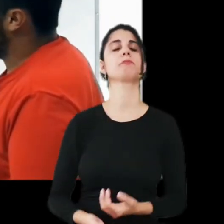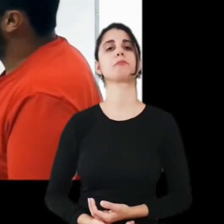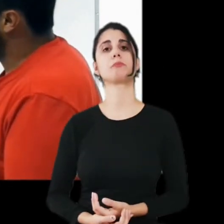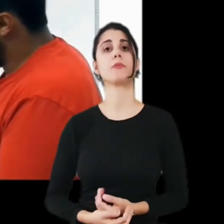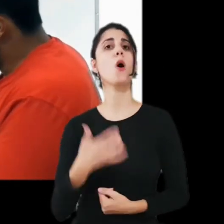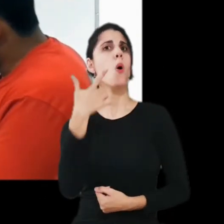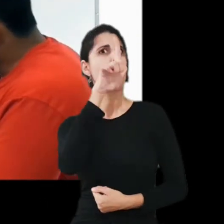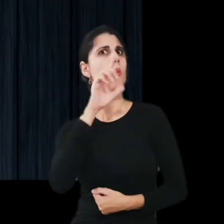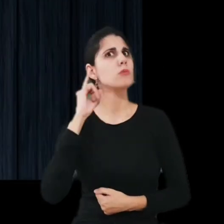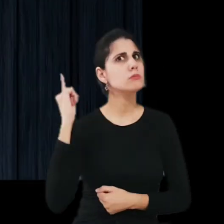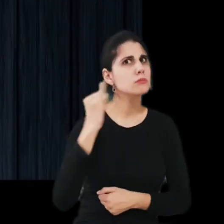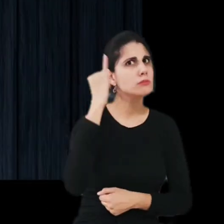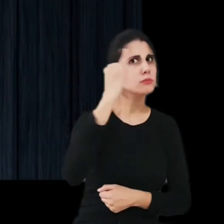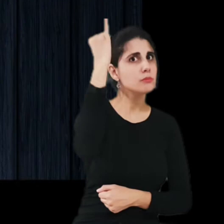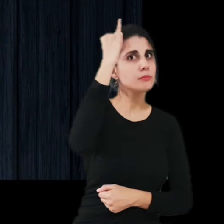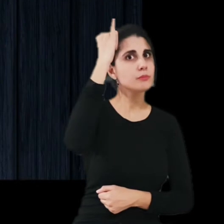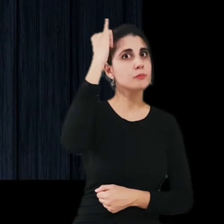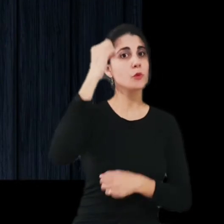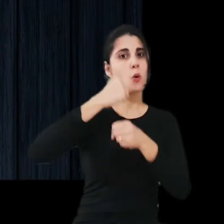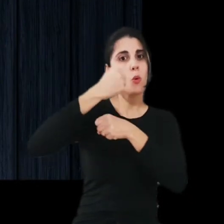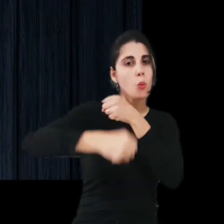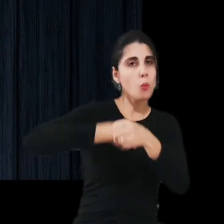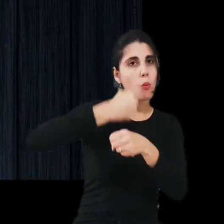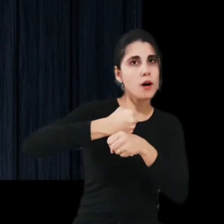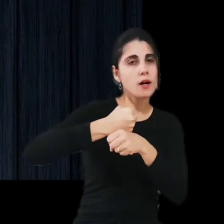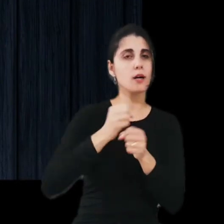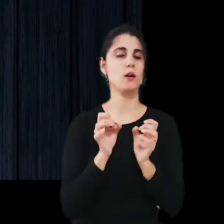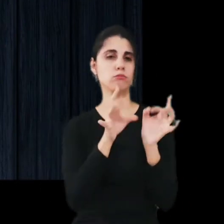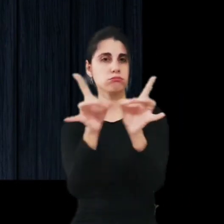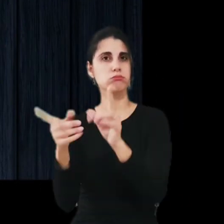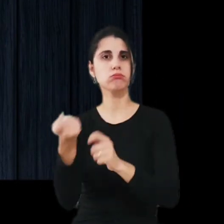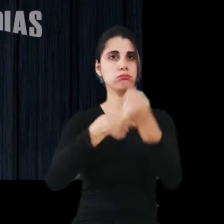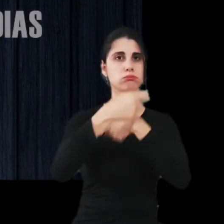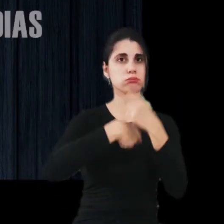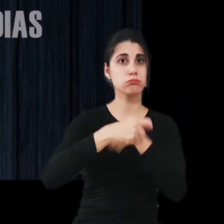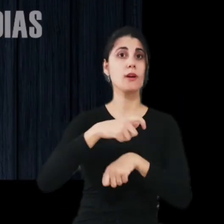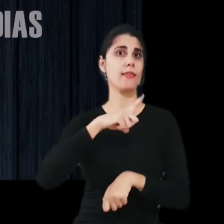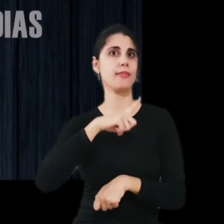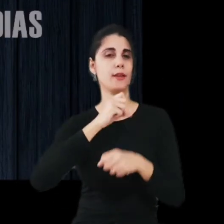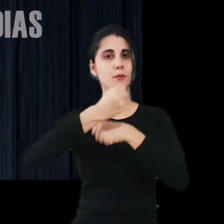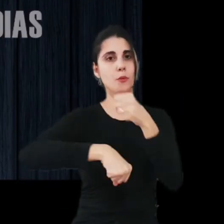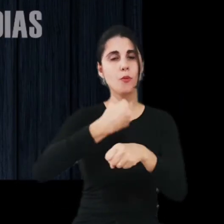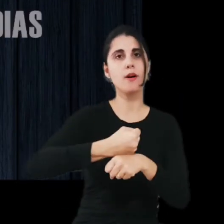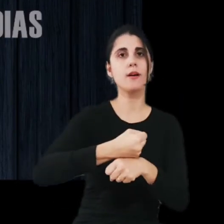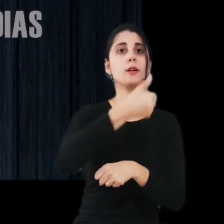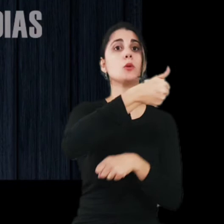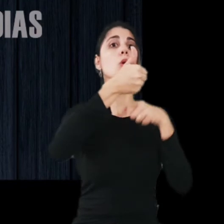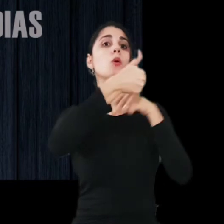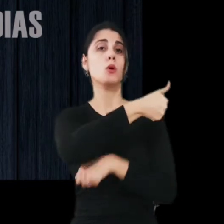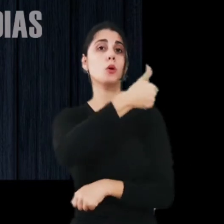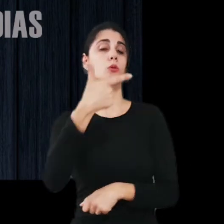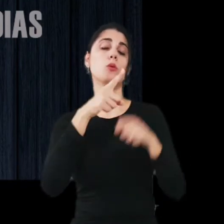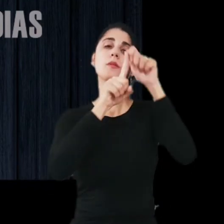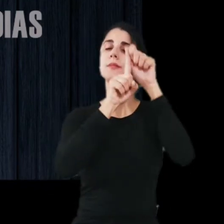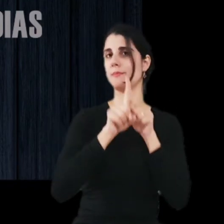Outra coisa importante, o ano comercial, ele é formado por 12 meses de 30 dias. Então,